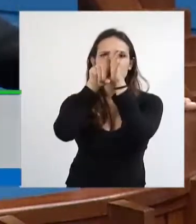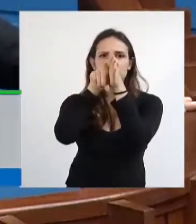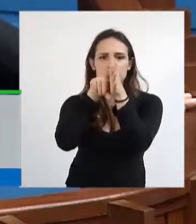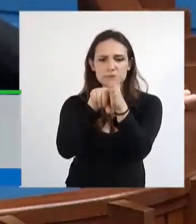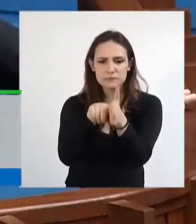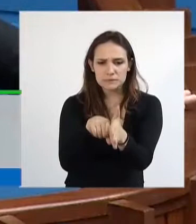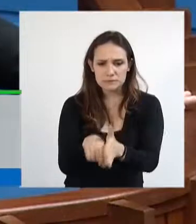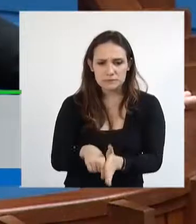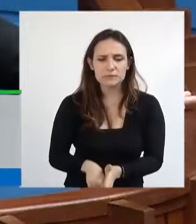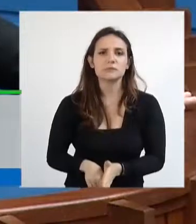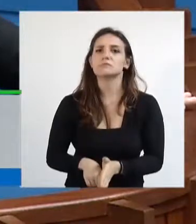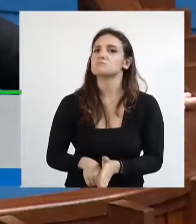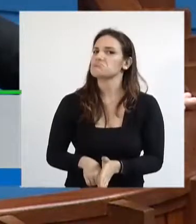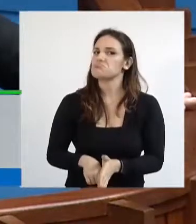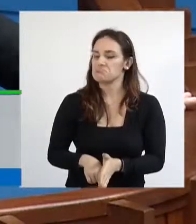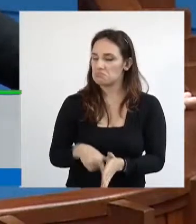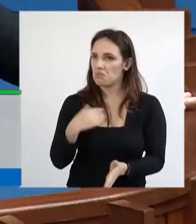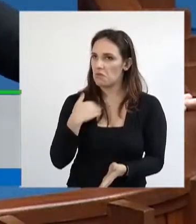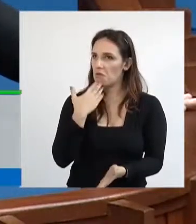invejável.